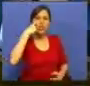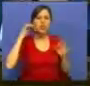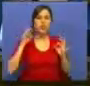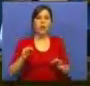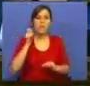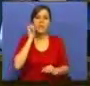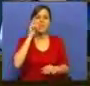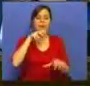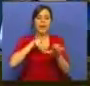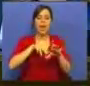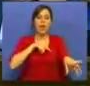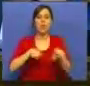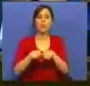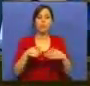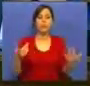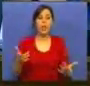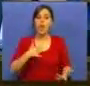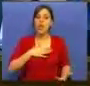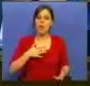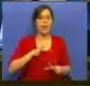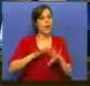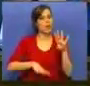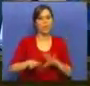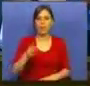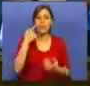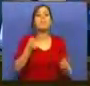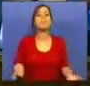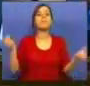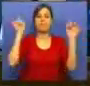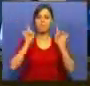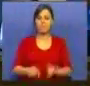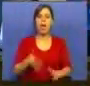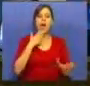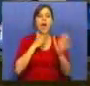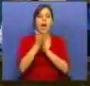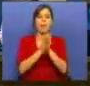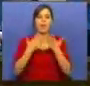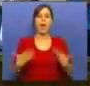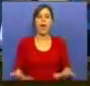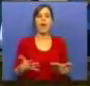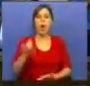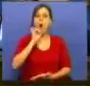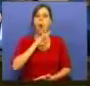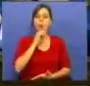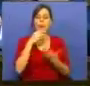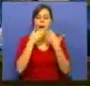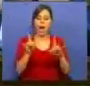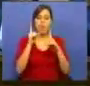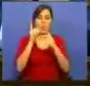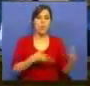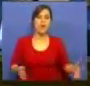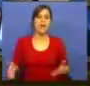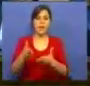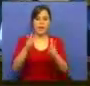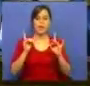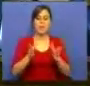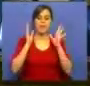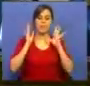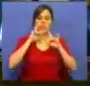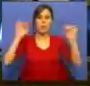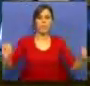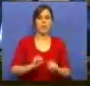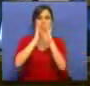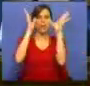dos titulares de cargos políticos. Não o queiram fazer e, mais uma vez, aproveitem a oportunidade para abrir um caminho em que haja uma